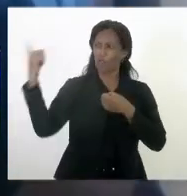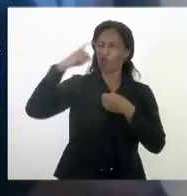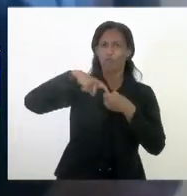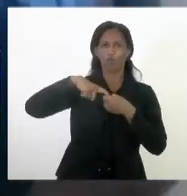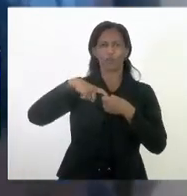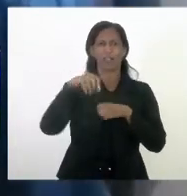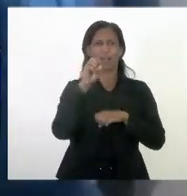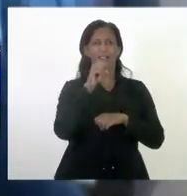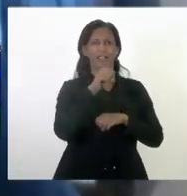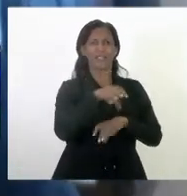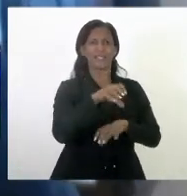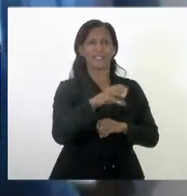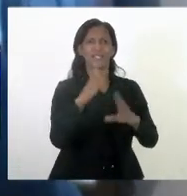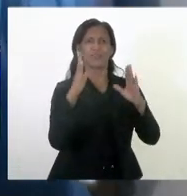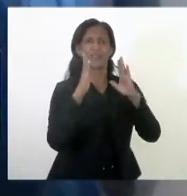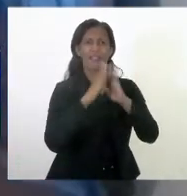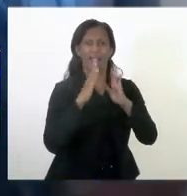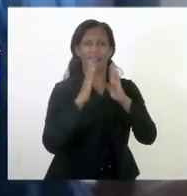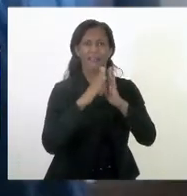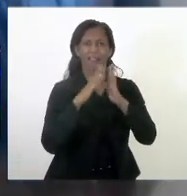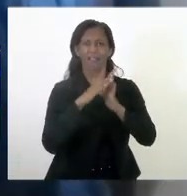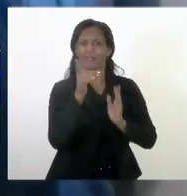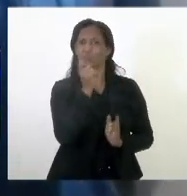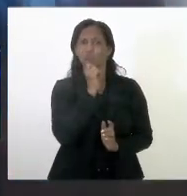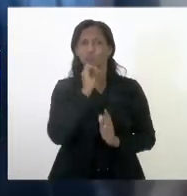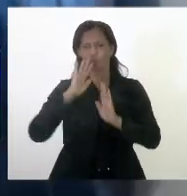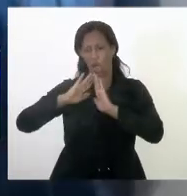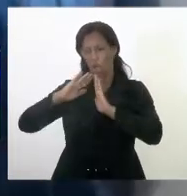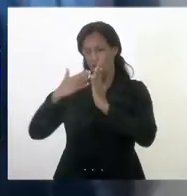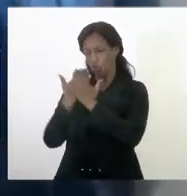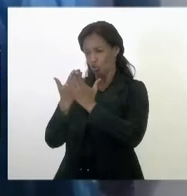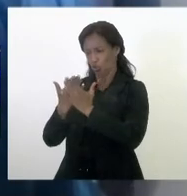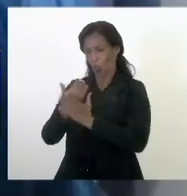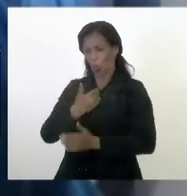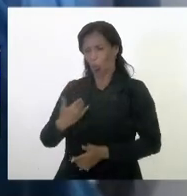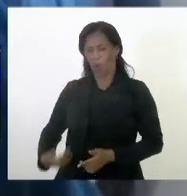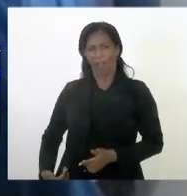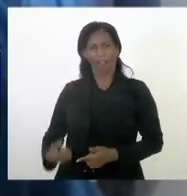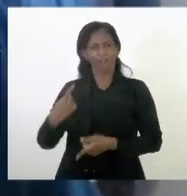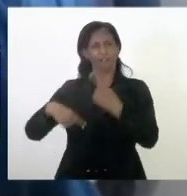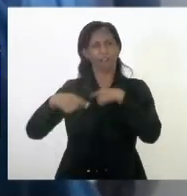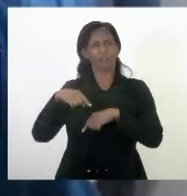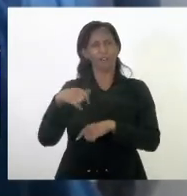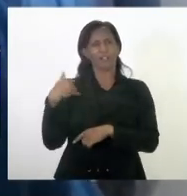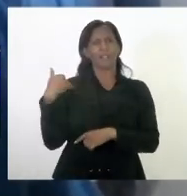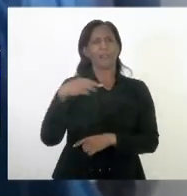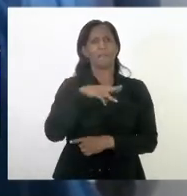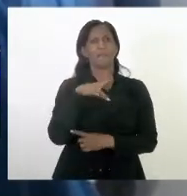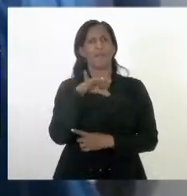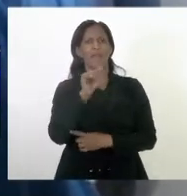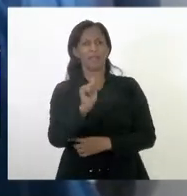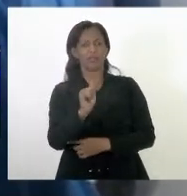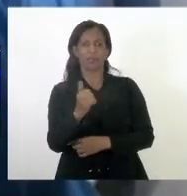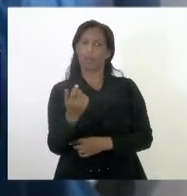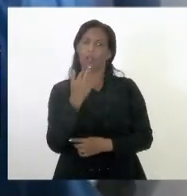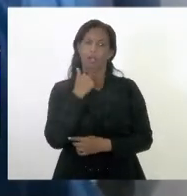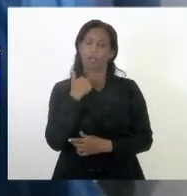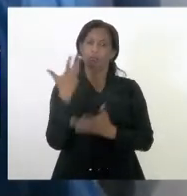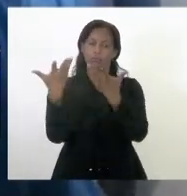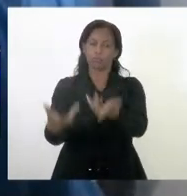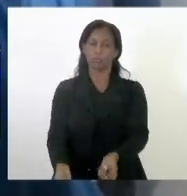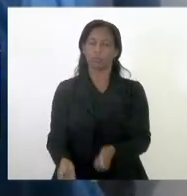em casa, quando não existia escola pública. É a volta à Idade Média, né? Então, não vamos permitir